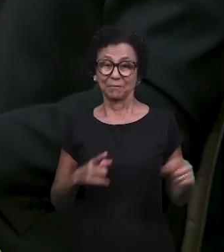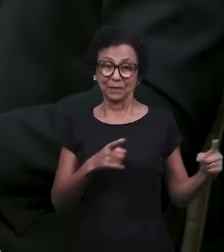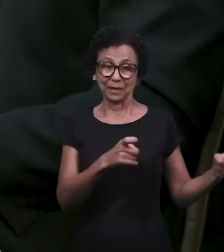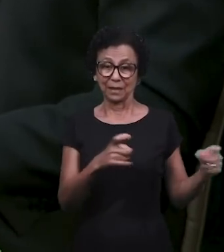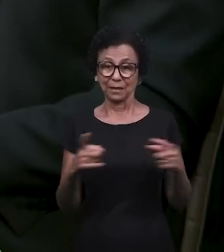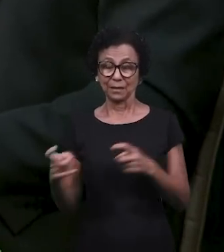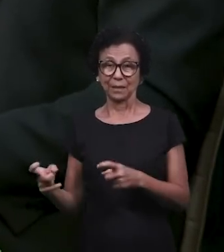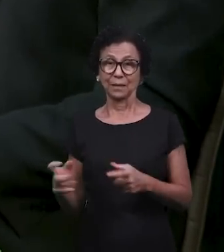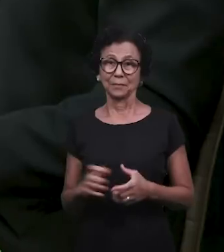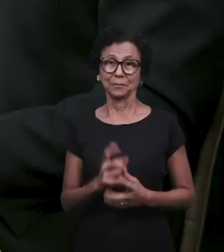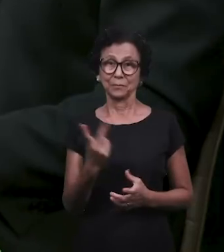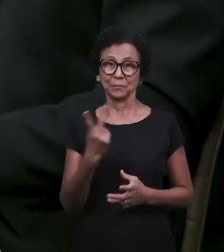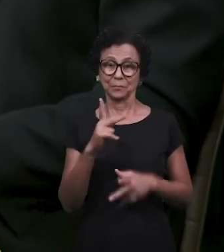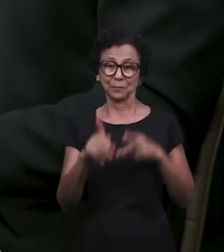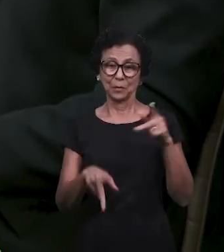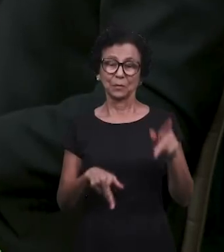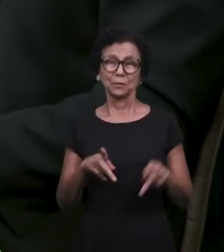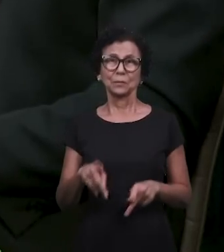não foi Israel que atacou Amaleque.